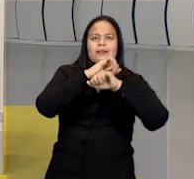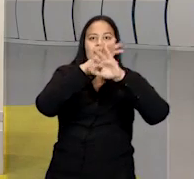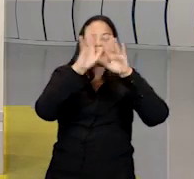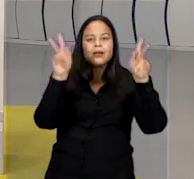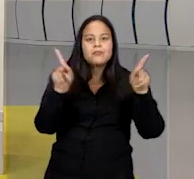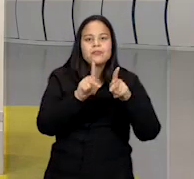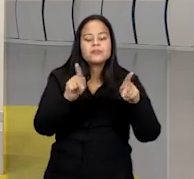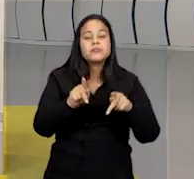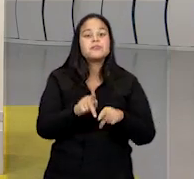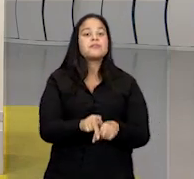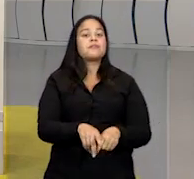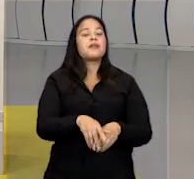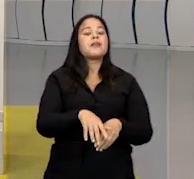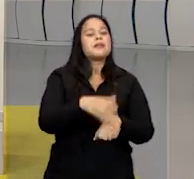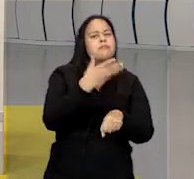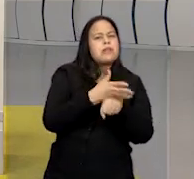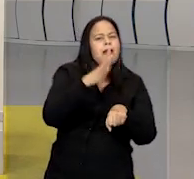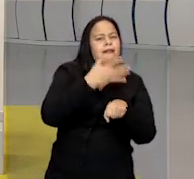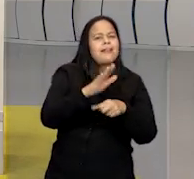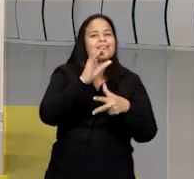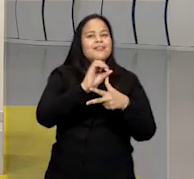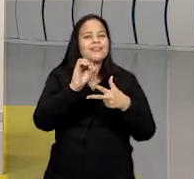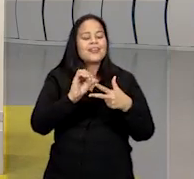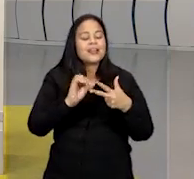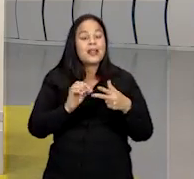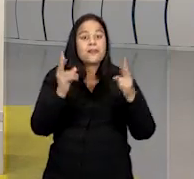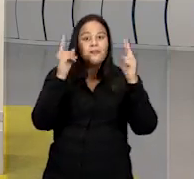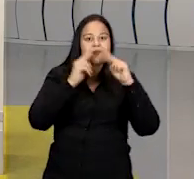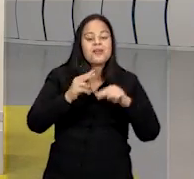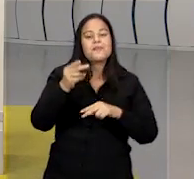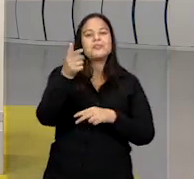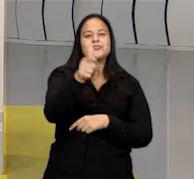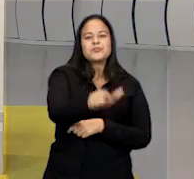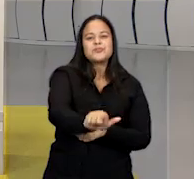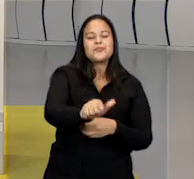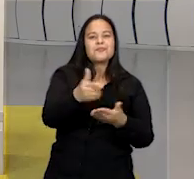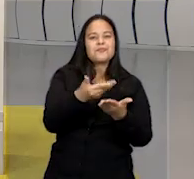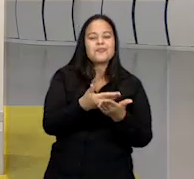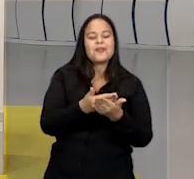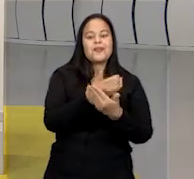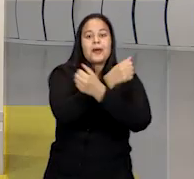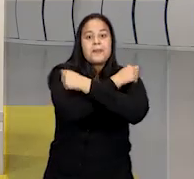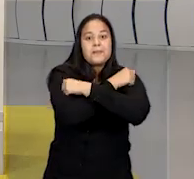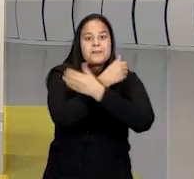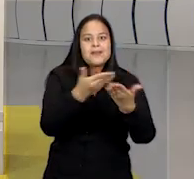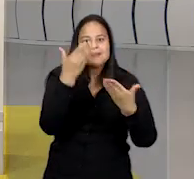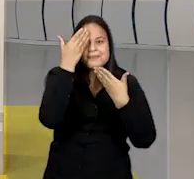sem perder a motivação. Nos vemos na próxima aula. Um abraço e muito obrigado.